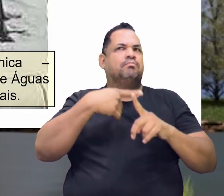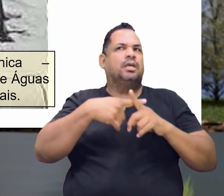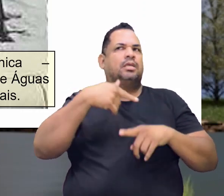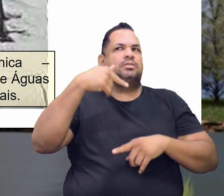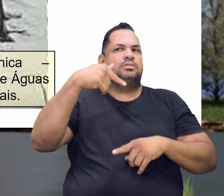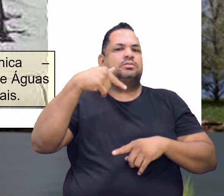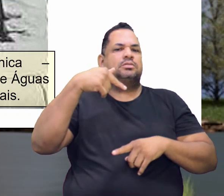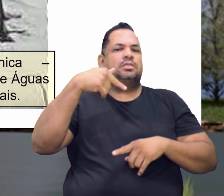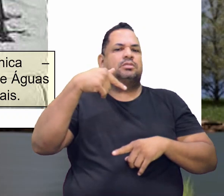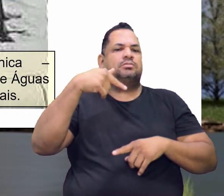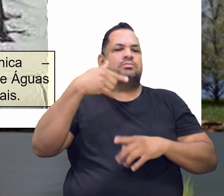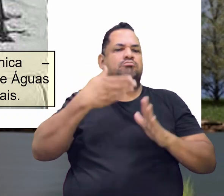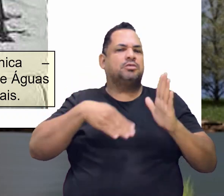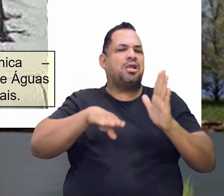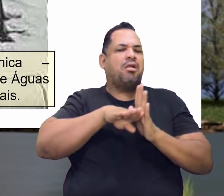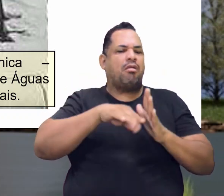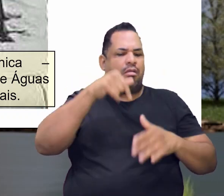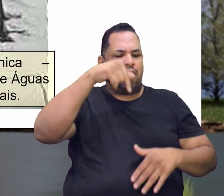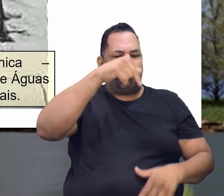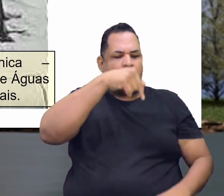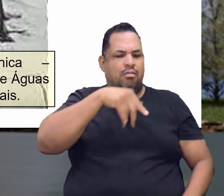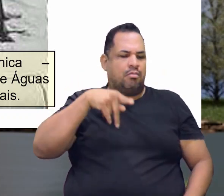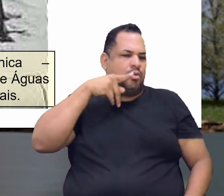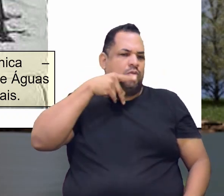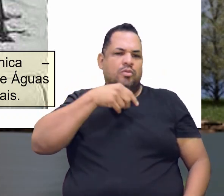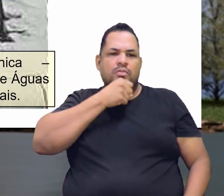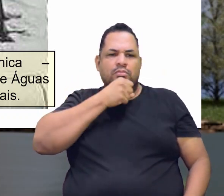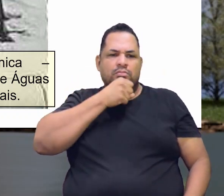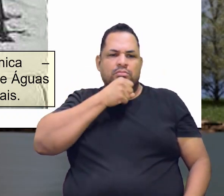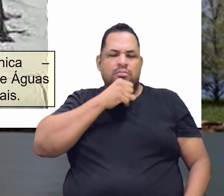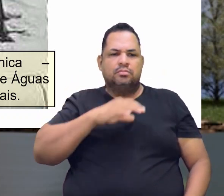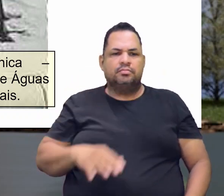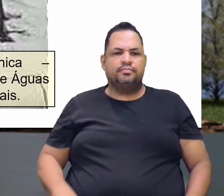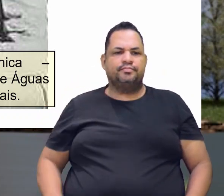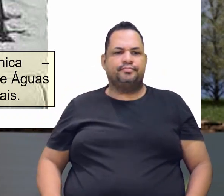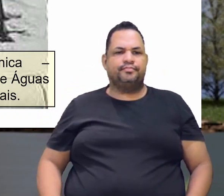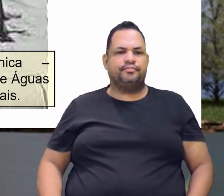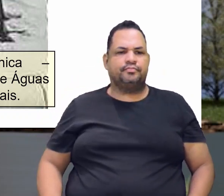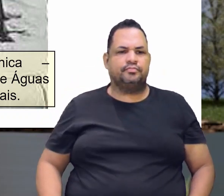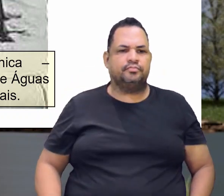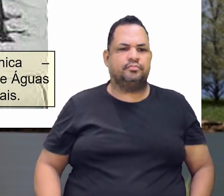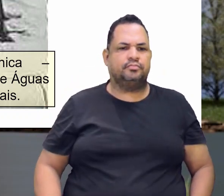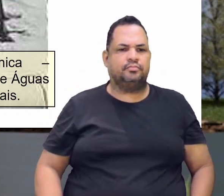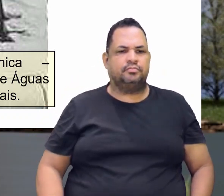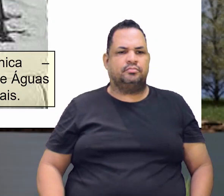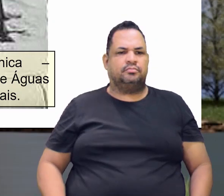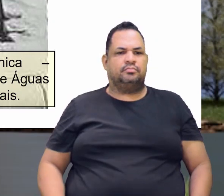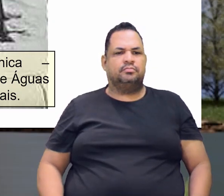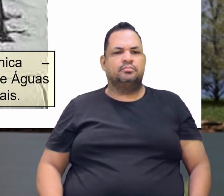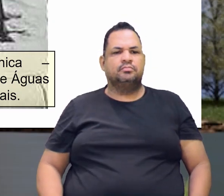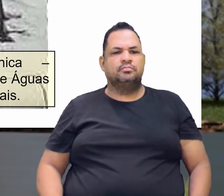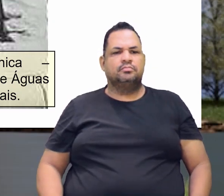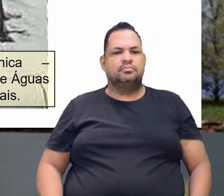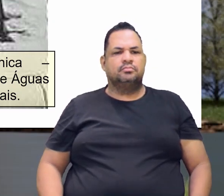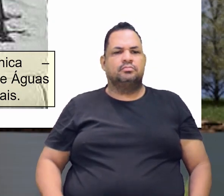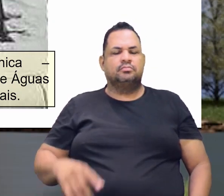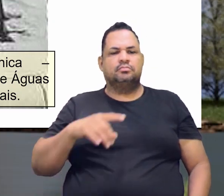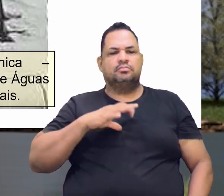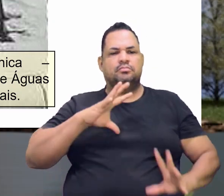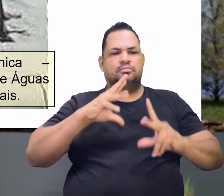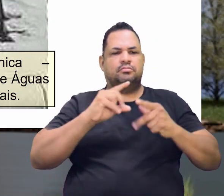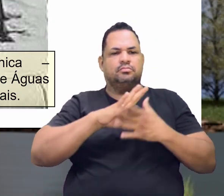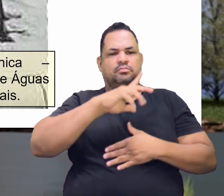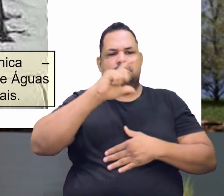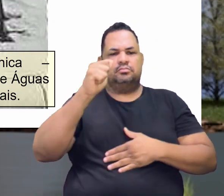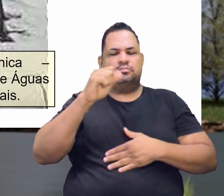vezes. Esse livro que eu estou escrevendo agora, eu já terminei, na verdade, Fé de Ofício, tem toda a